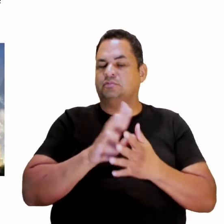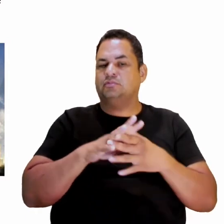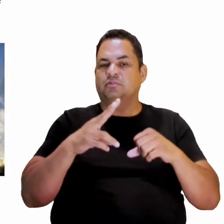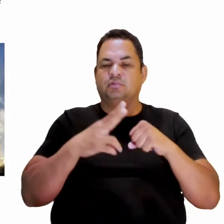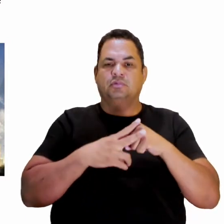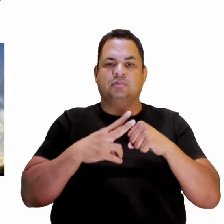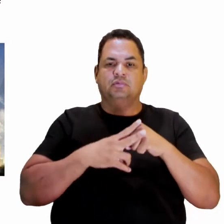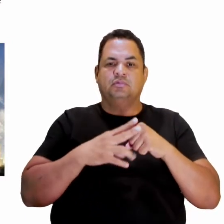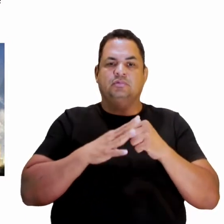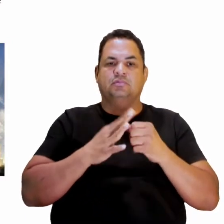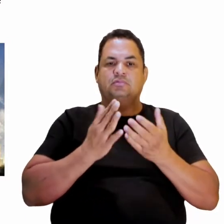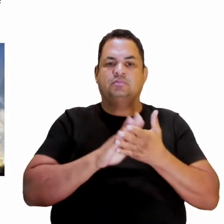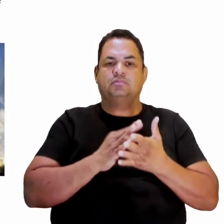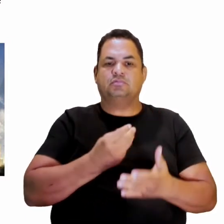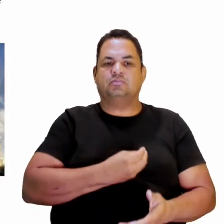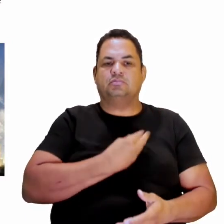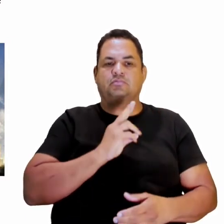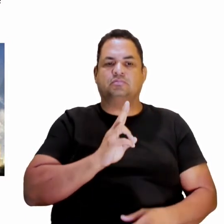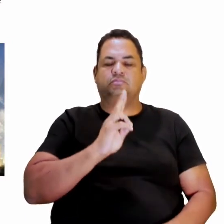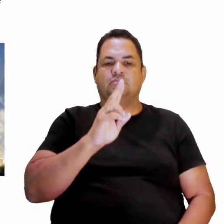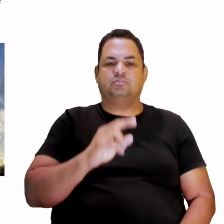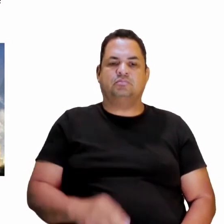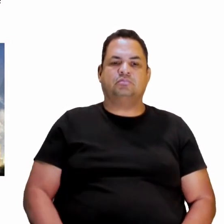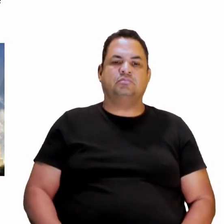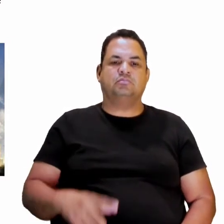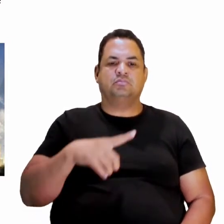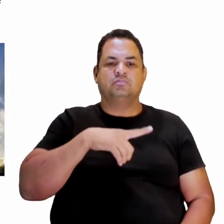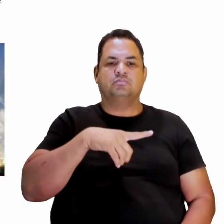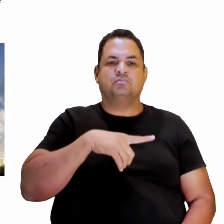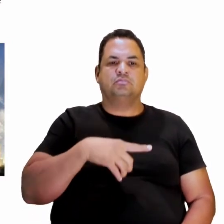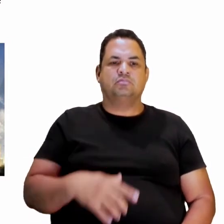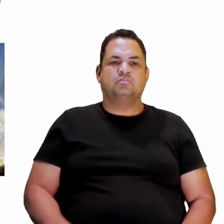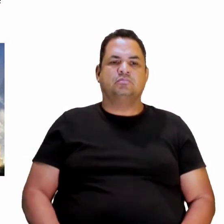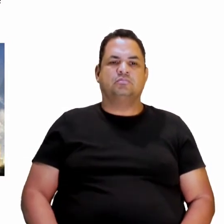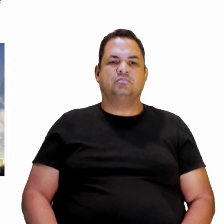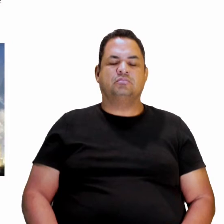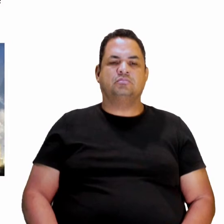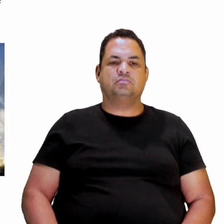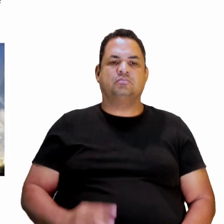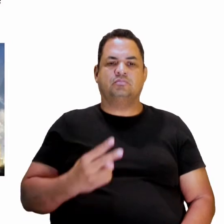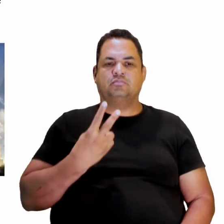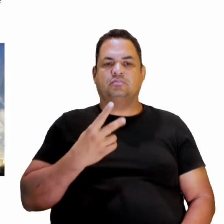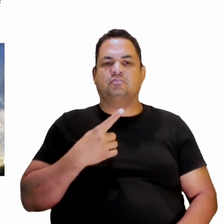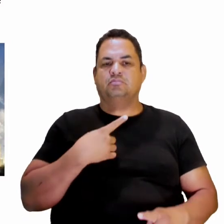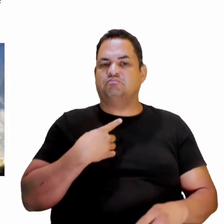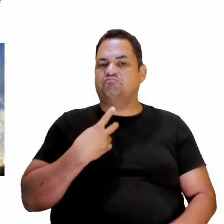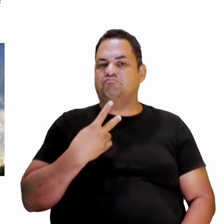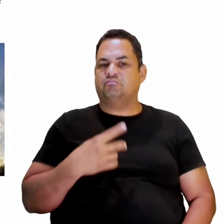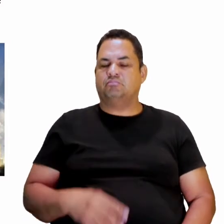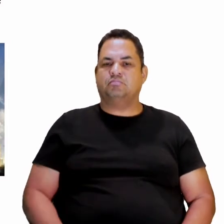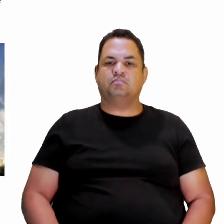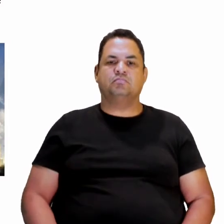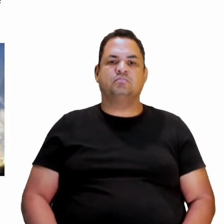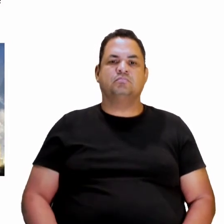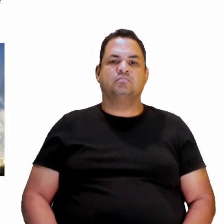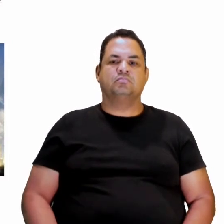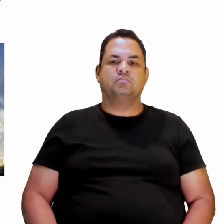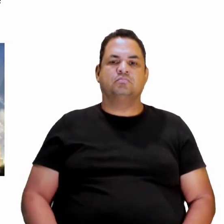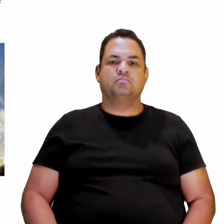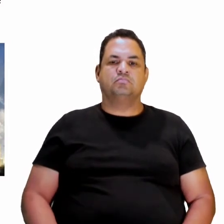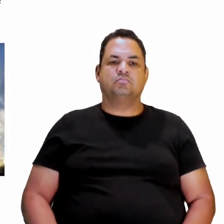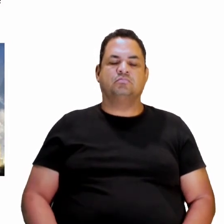verbos da caixa no presente contínuo. Então, olha só, nós temos o to get, vai ser usado duas vezes, to burn, to